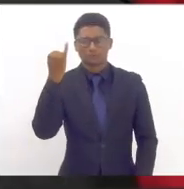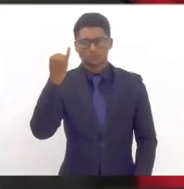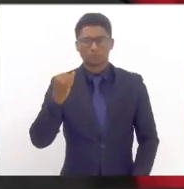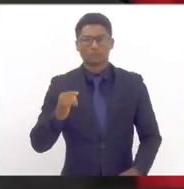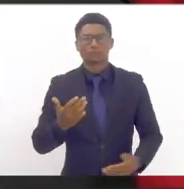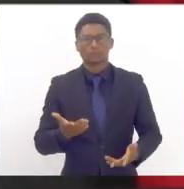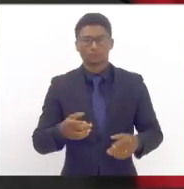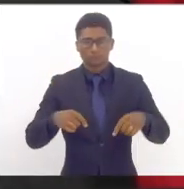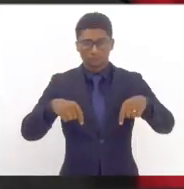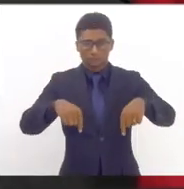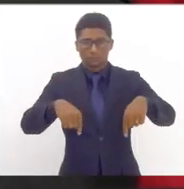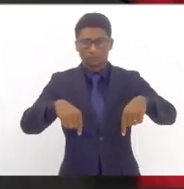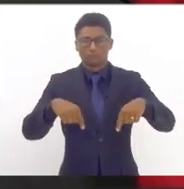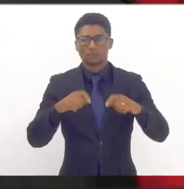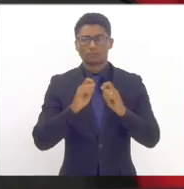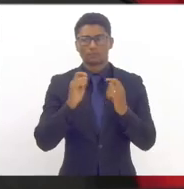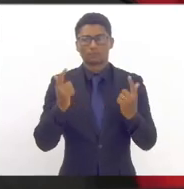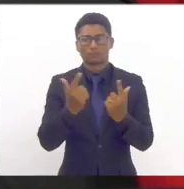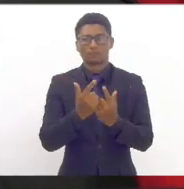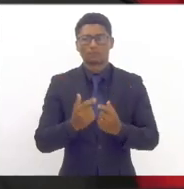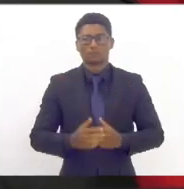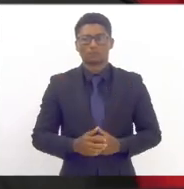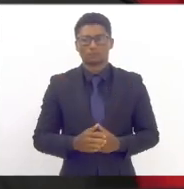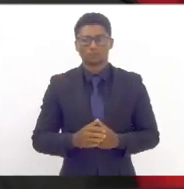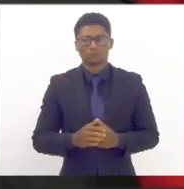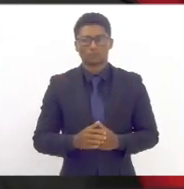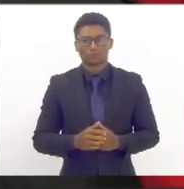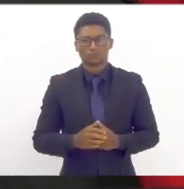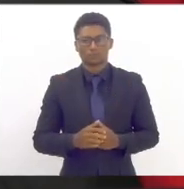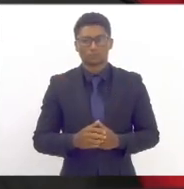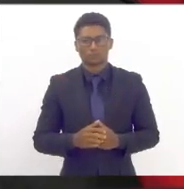legislativa como essa, que tem que,